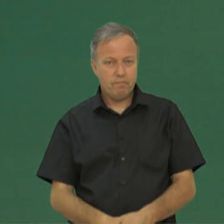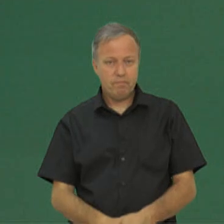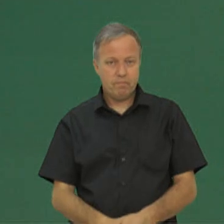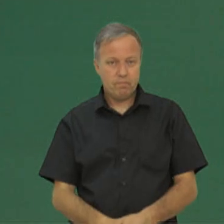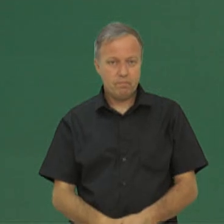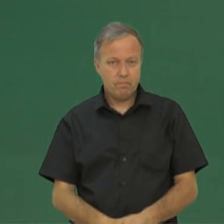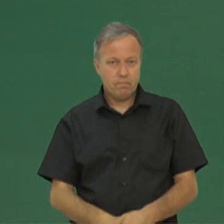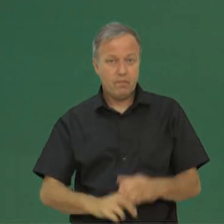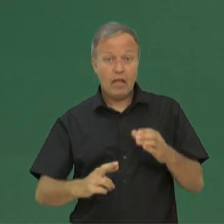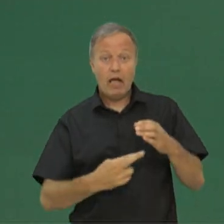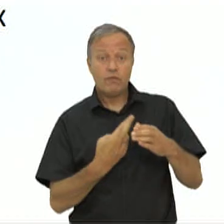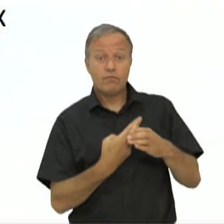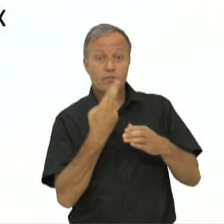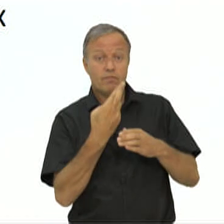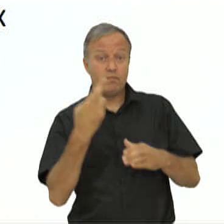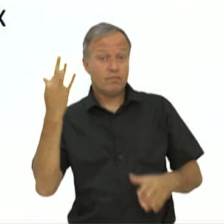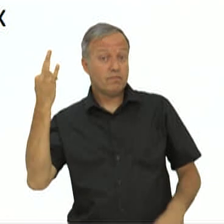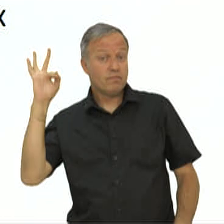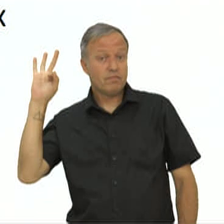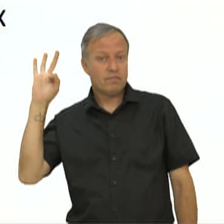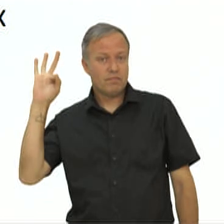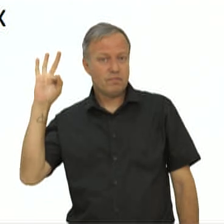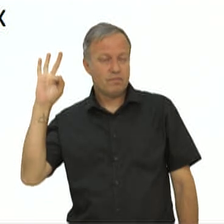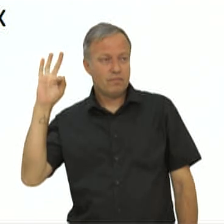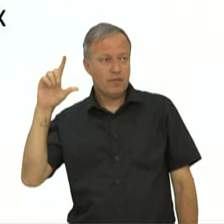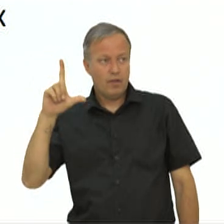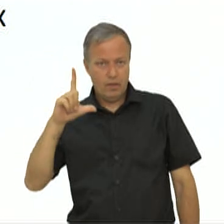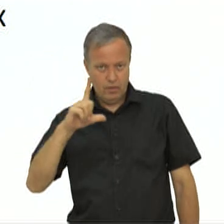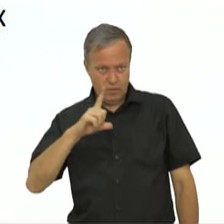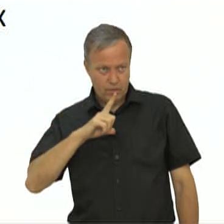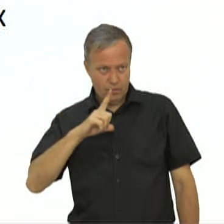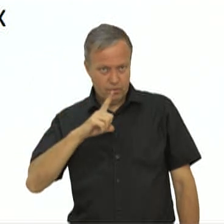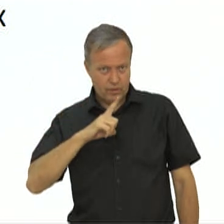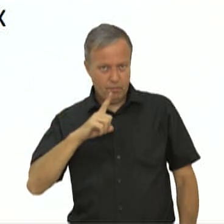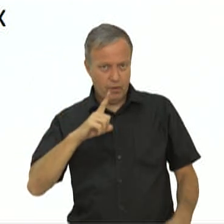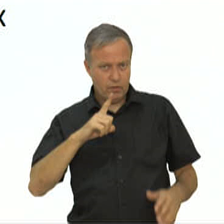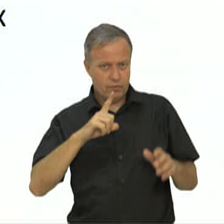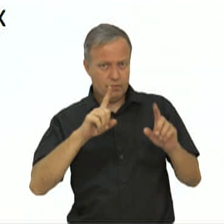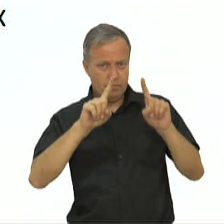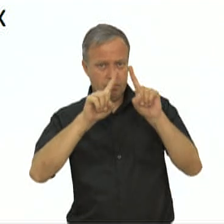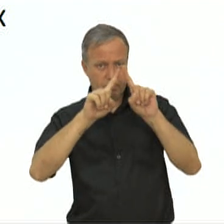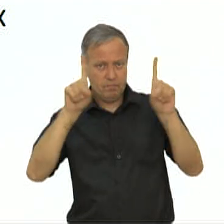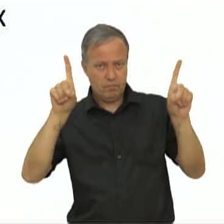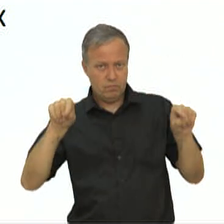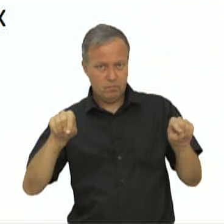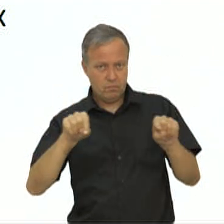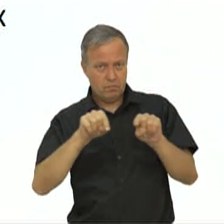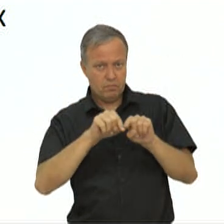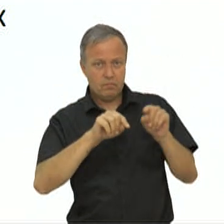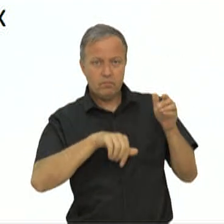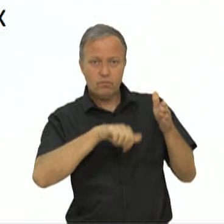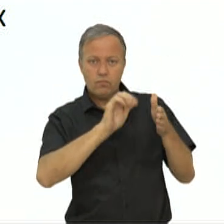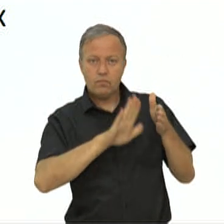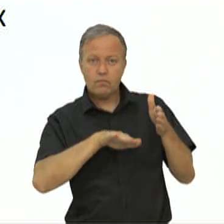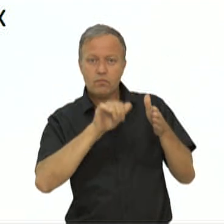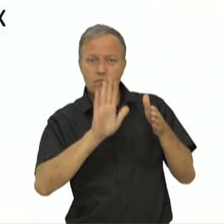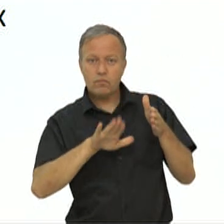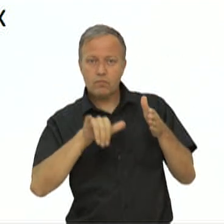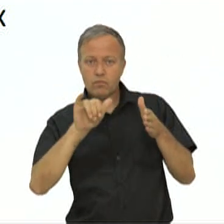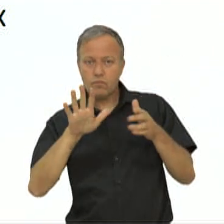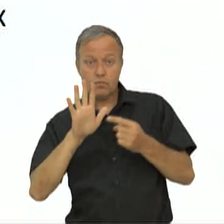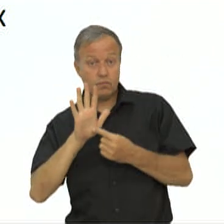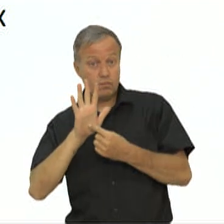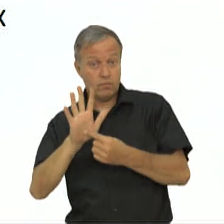a Revolução Francesa. Então, pessoal, aqui nós temos o quadro de Delacroix, né, que representa a